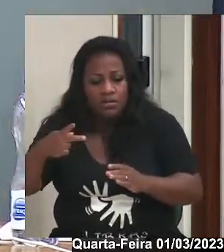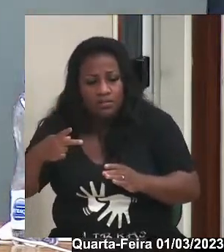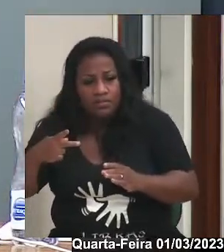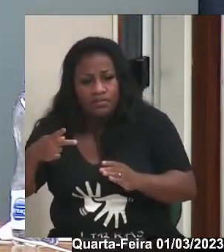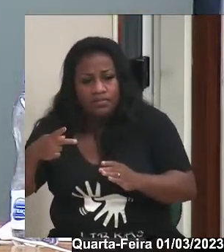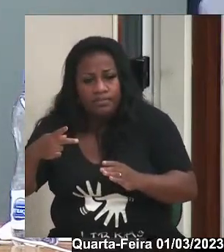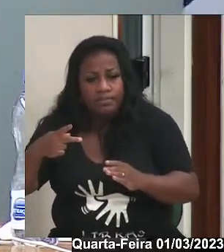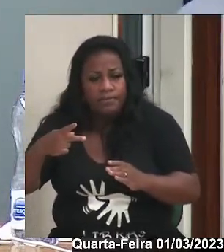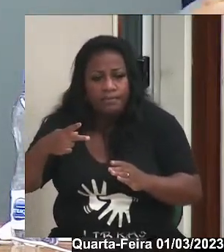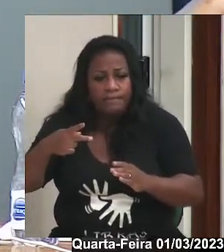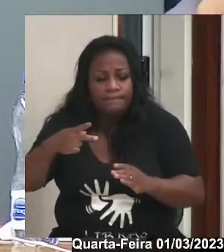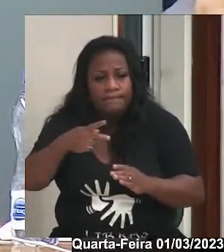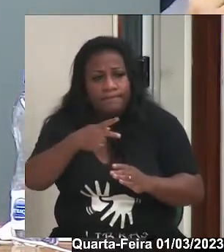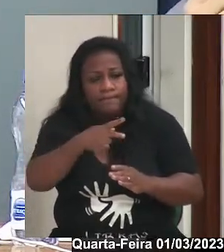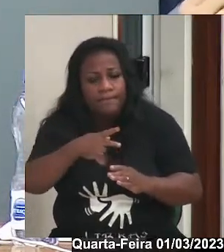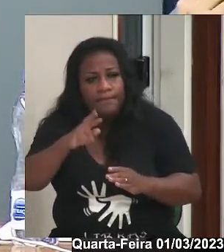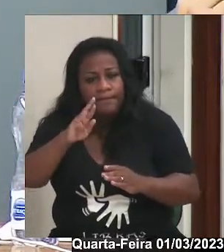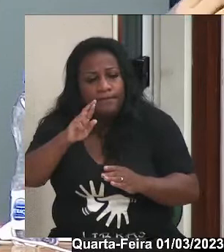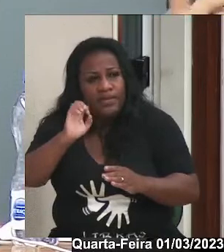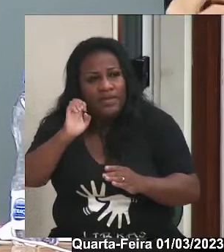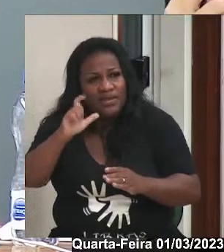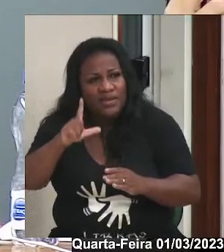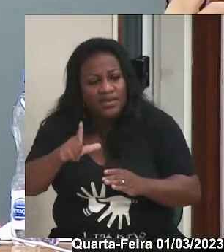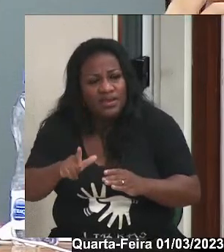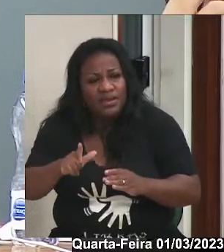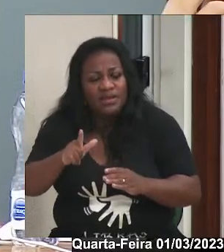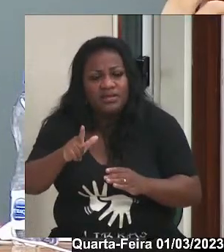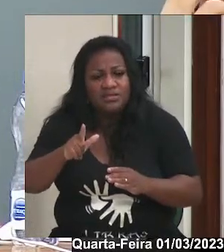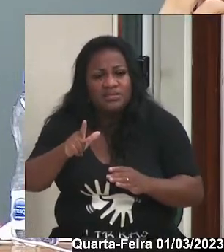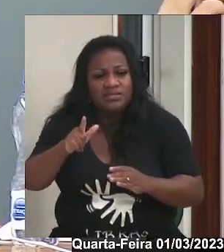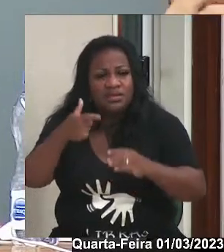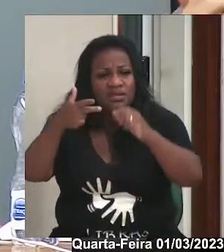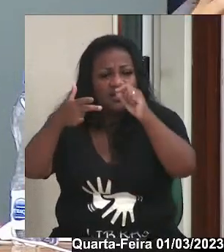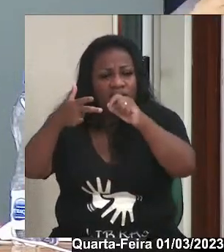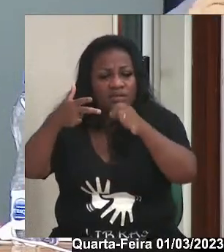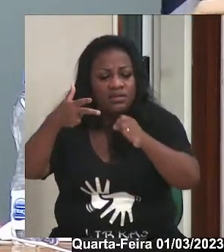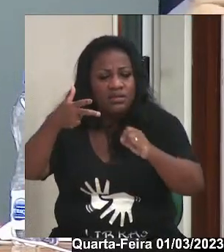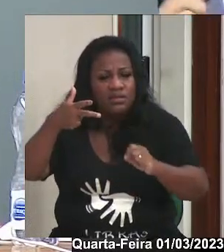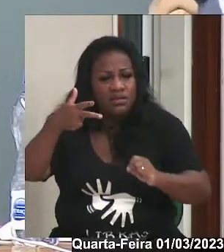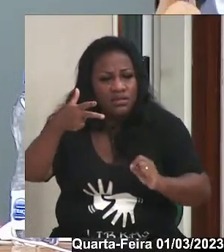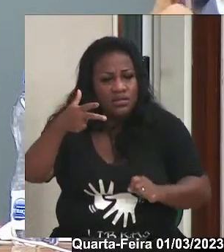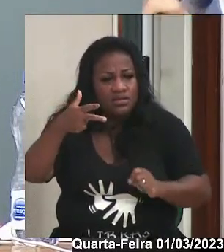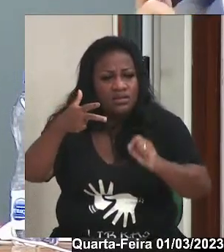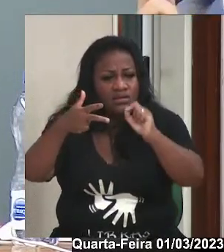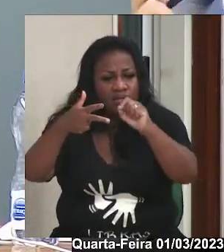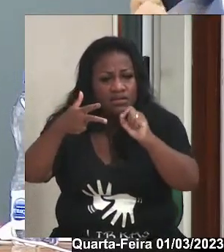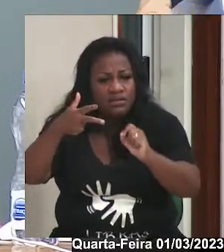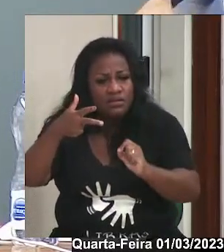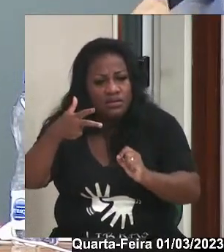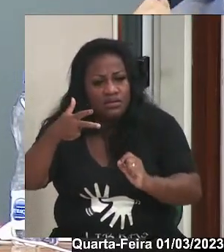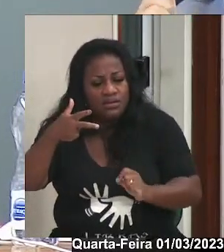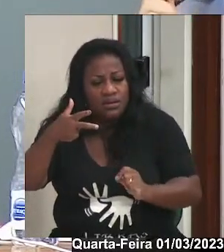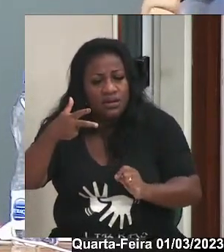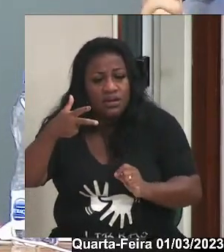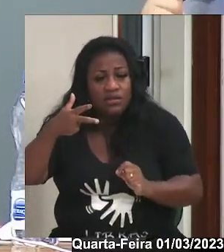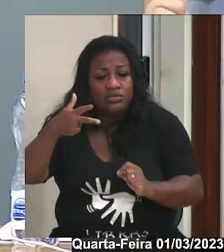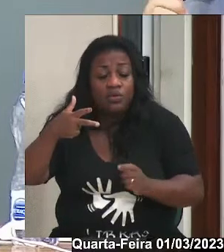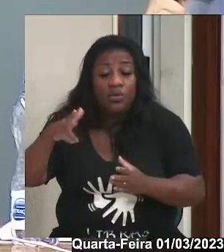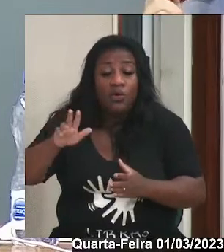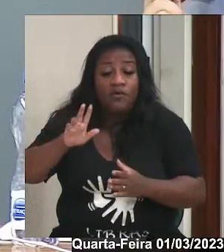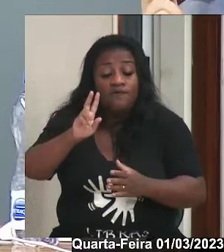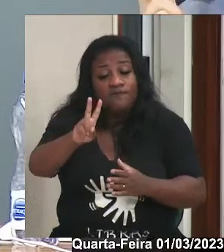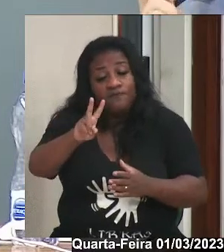Rosas, vereda das Pedras, vereda da Colina, vereda das Figueiras, vereda do Bosque, vereda do Córrego, vereda